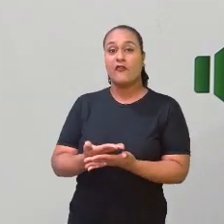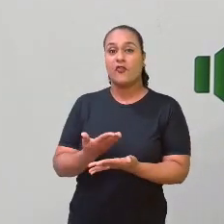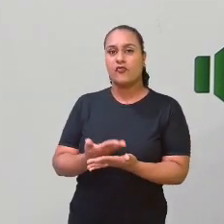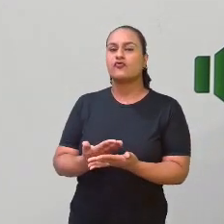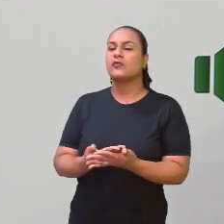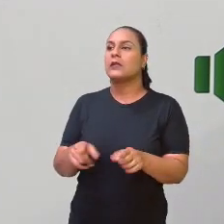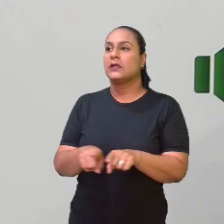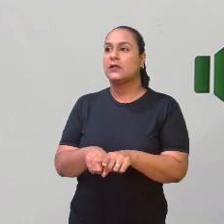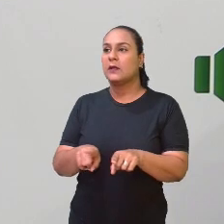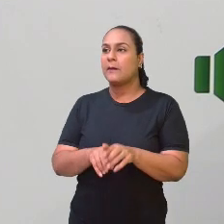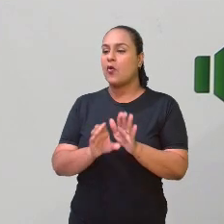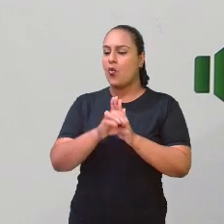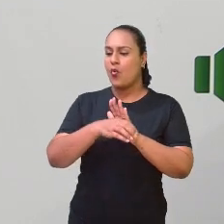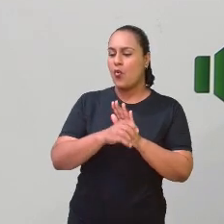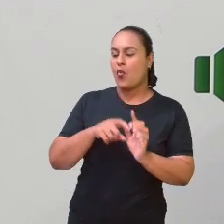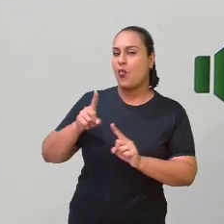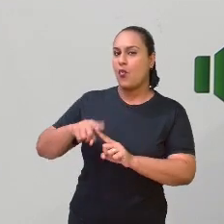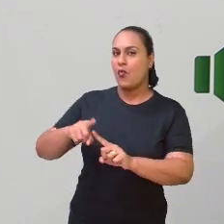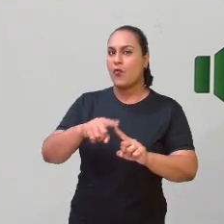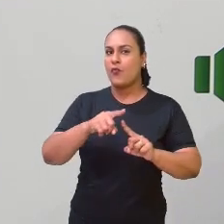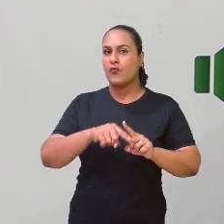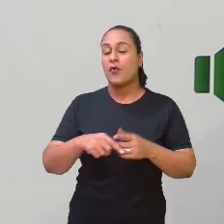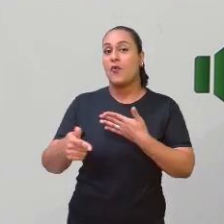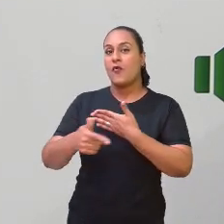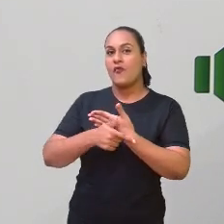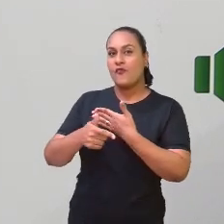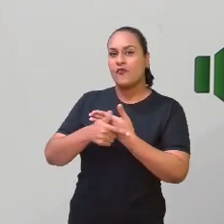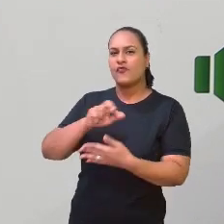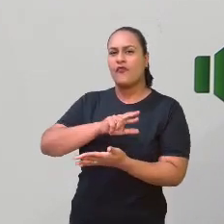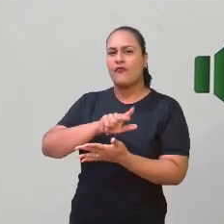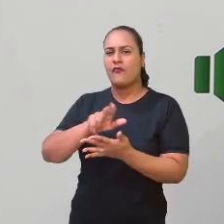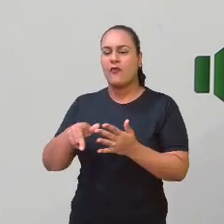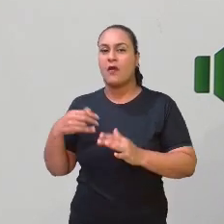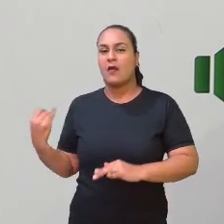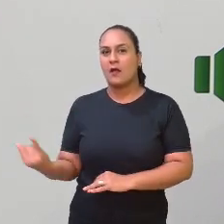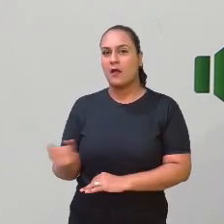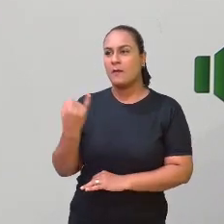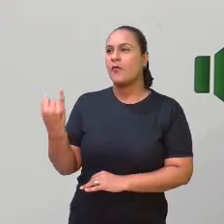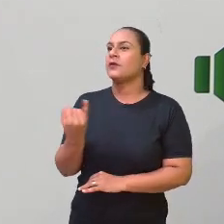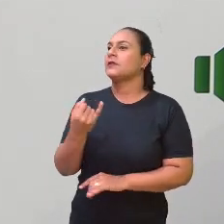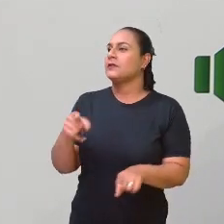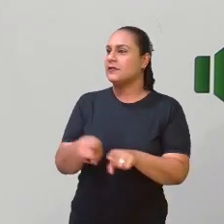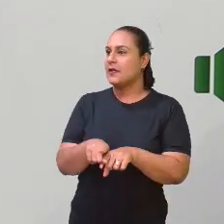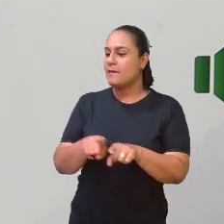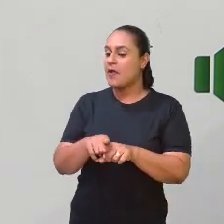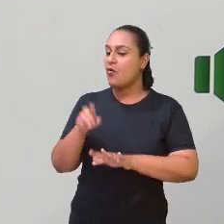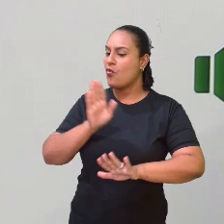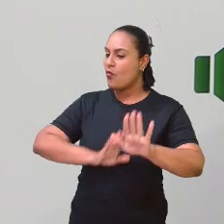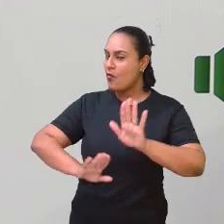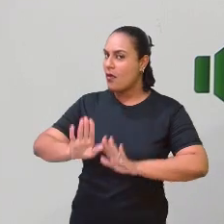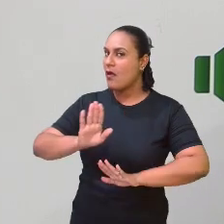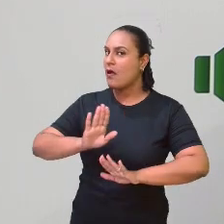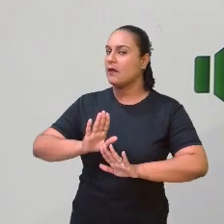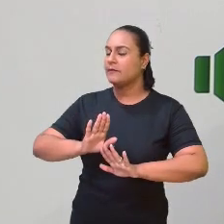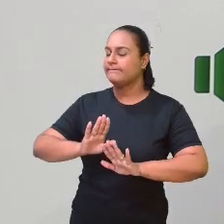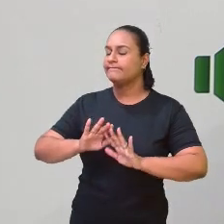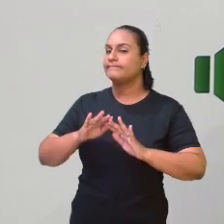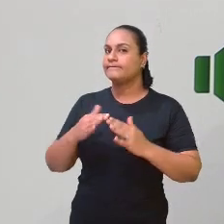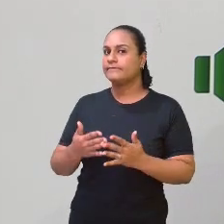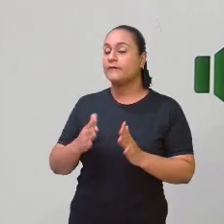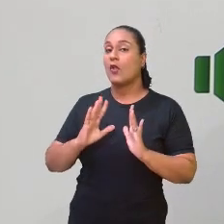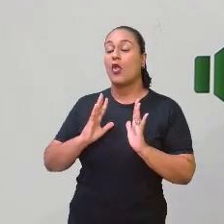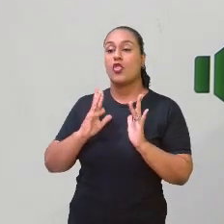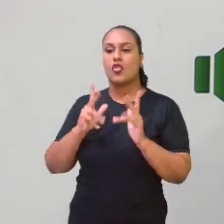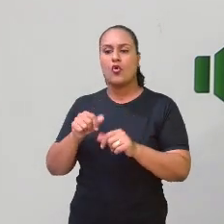sobre isso, os conceitos, os tipos, as funções, a importância, claro, e os cuidados, né? Assim como todos